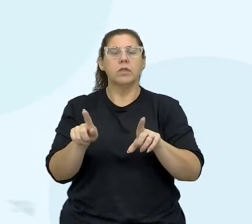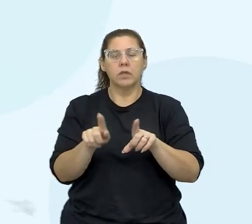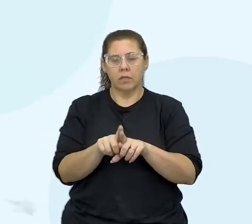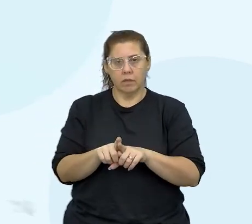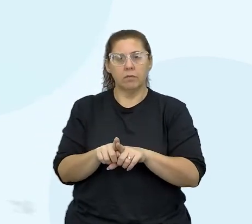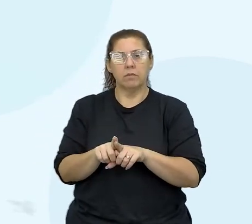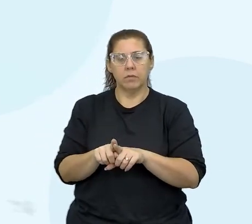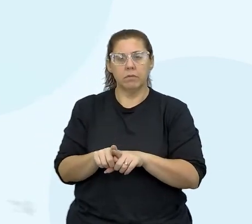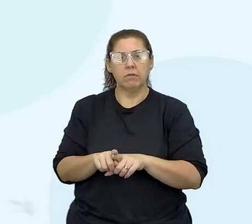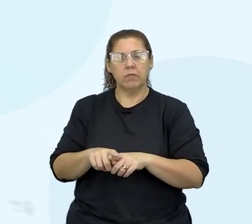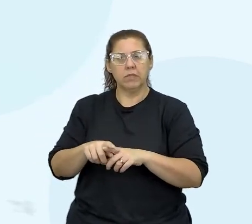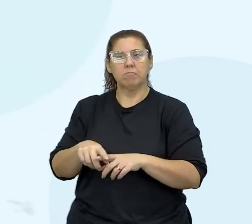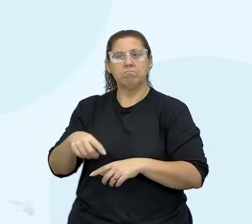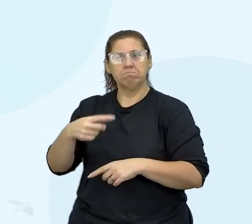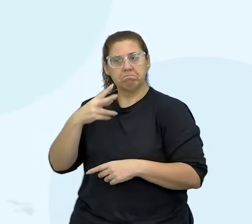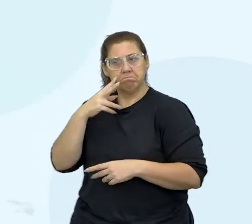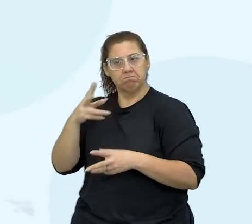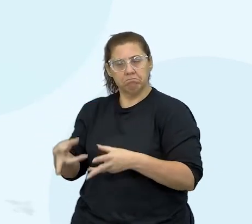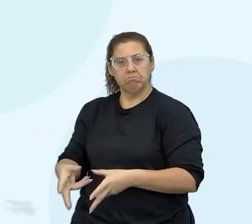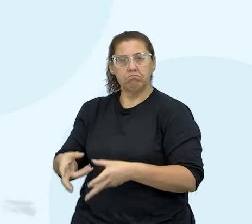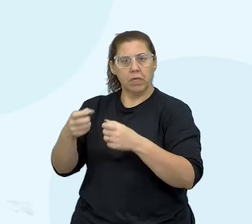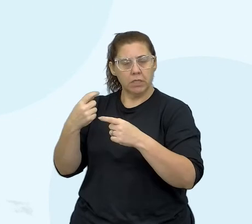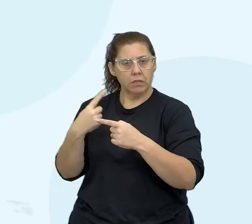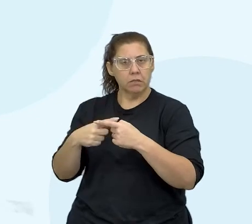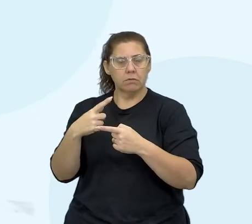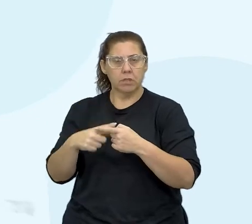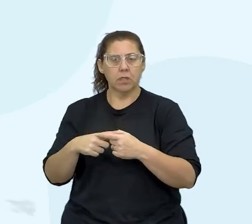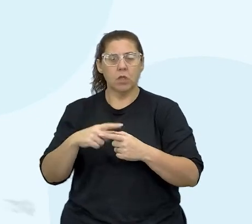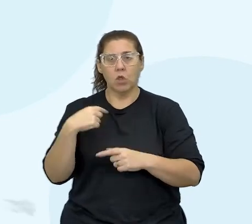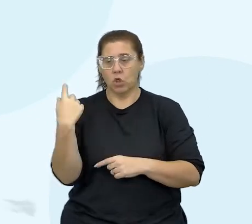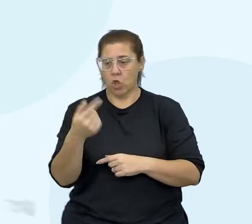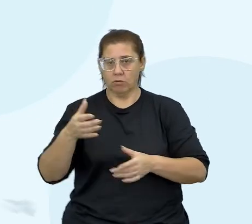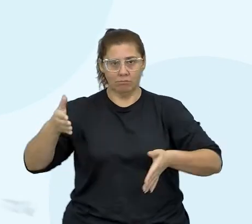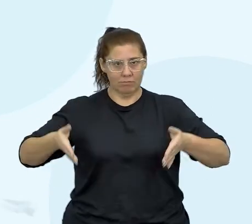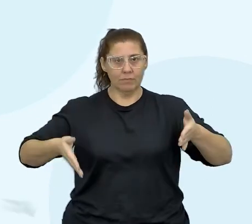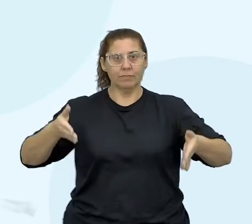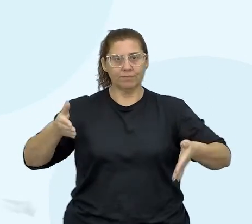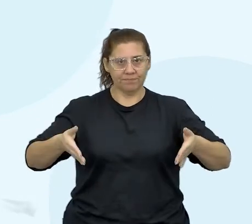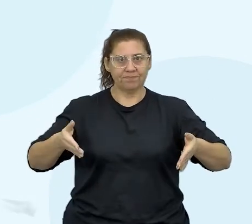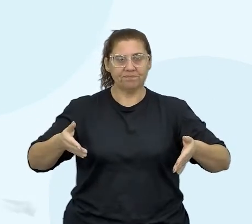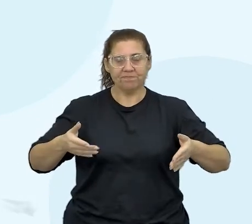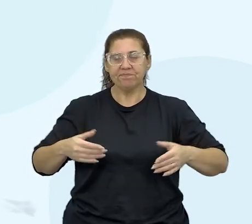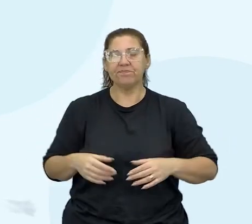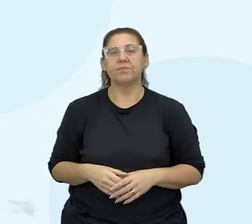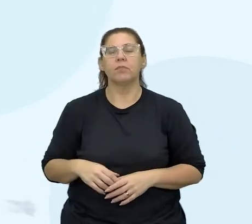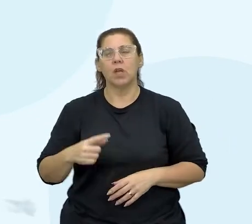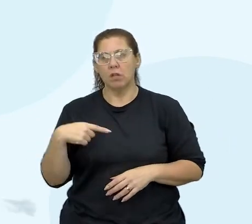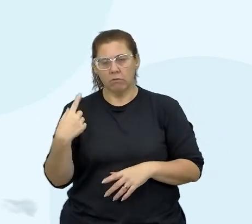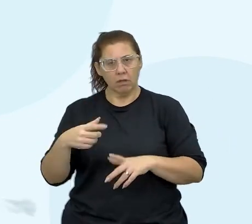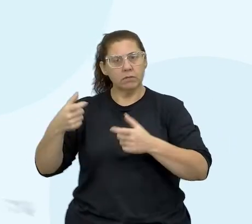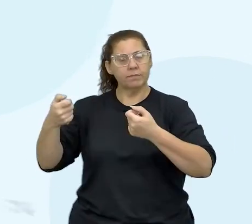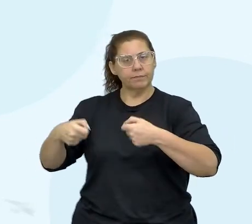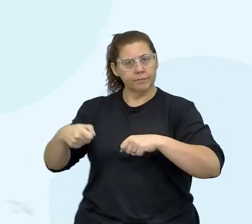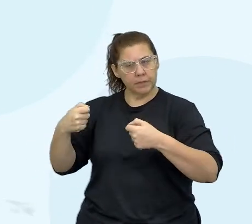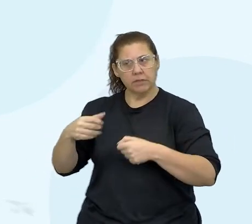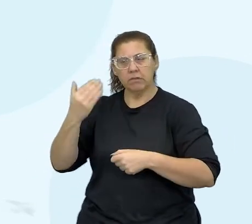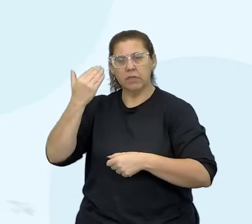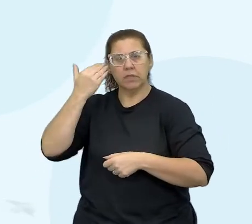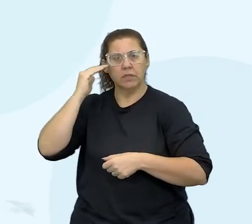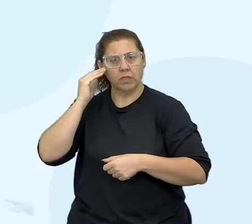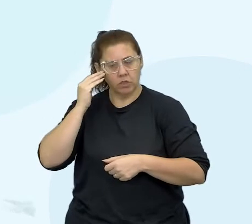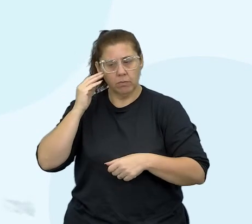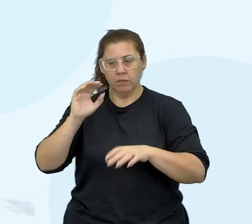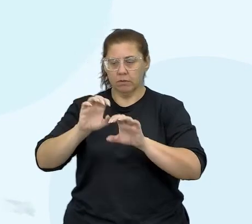mais amplamente reconhecidos. Pelo motivo de que no nosso tempo, mais do que nunca, a gente precisa de uma compreensão